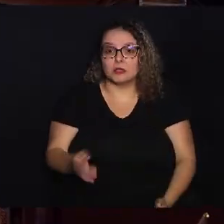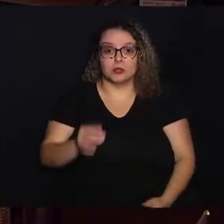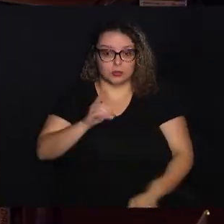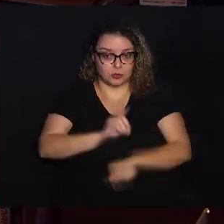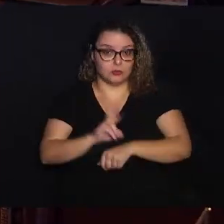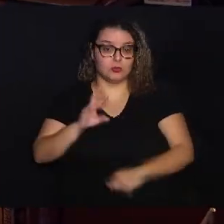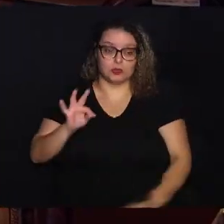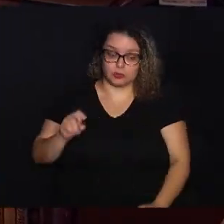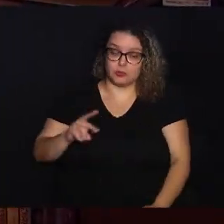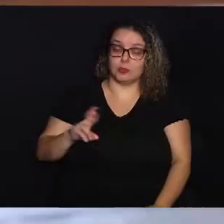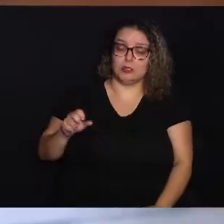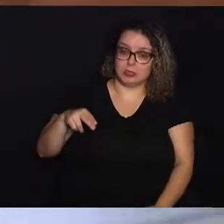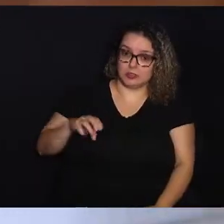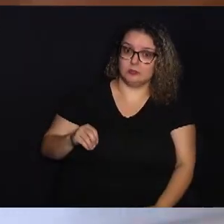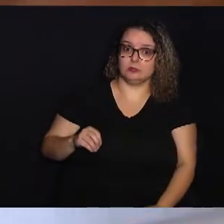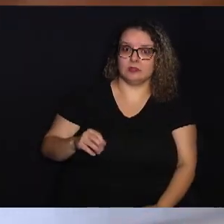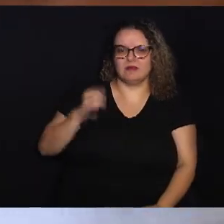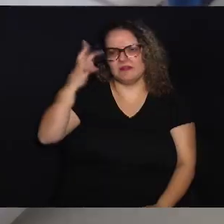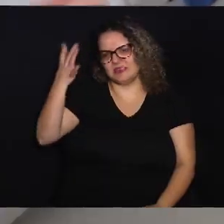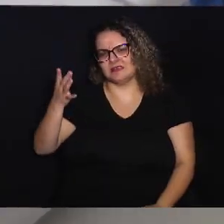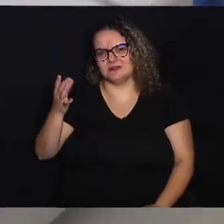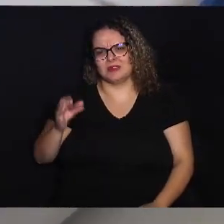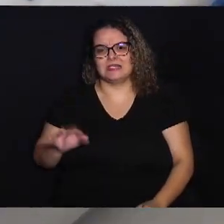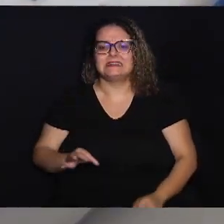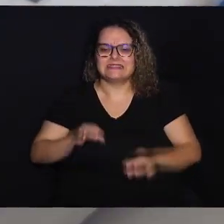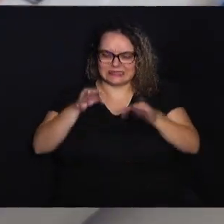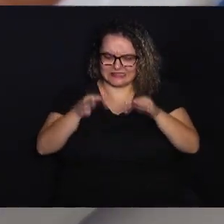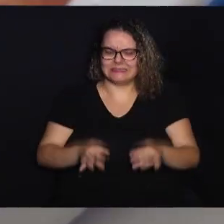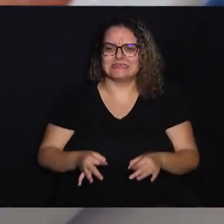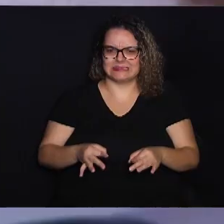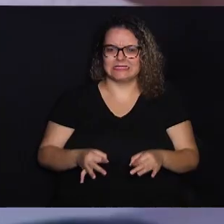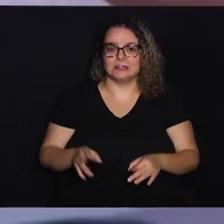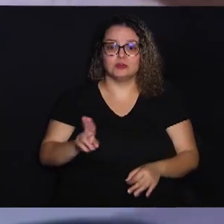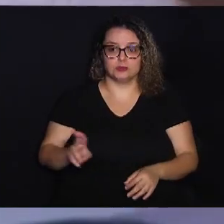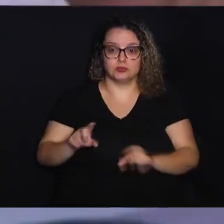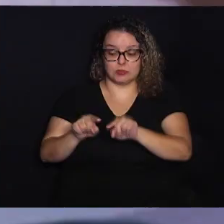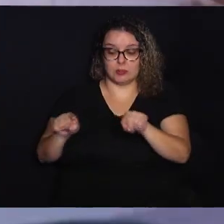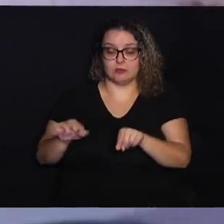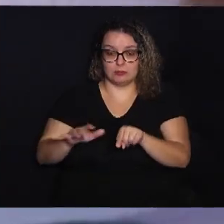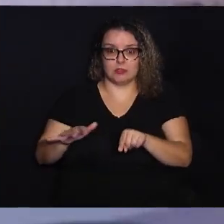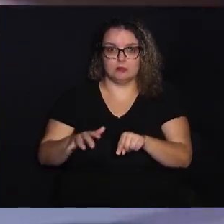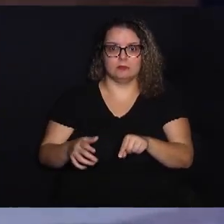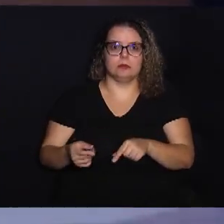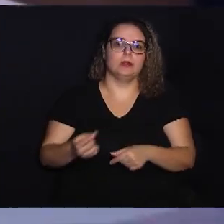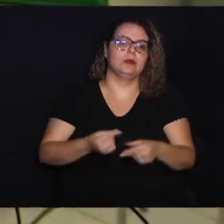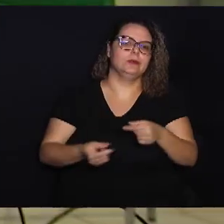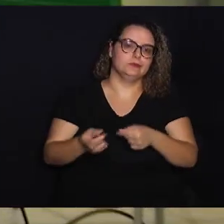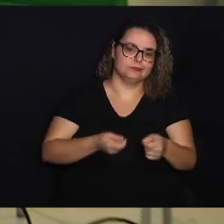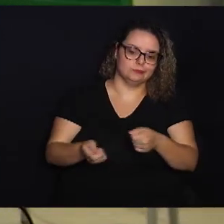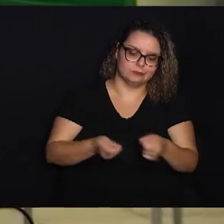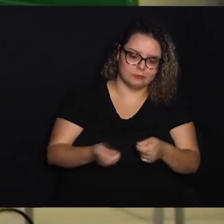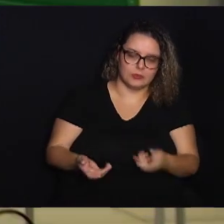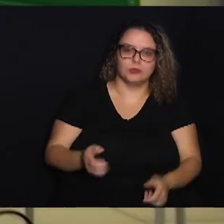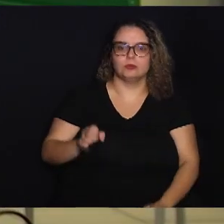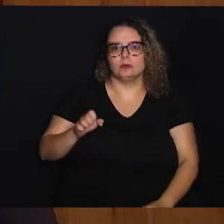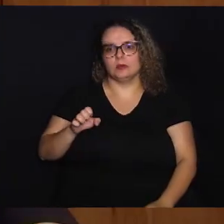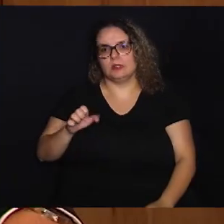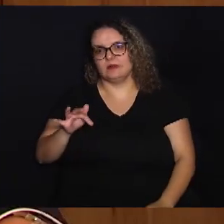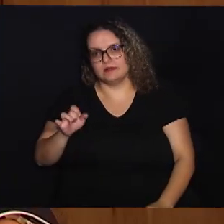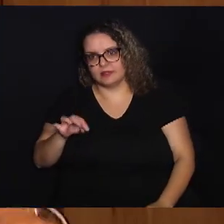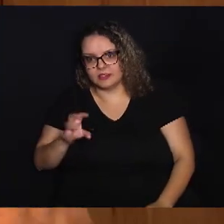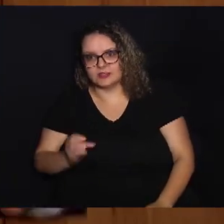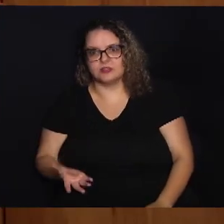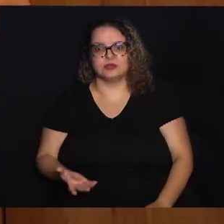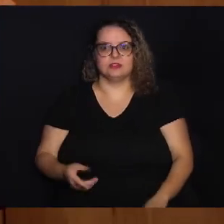da facilidade e lisura, a utilização das urnas eletrônicas geram economia no efetivo que atua nas eleições. De